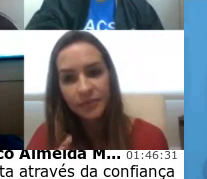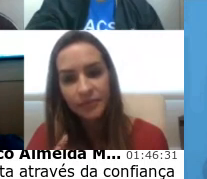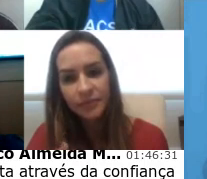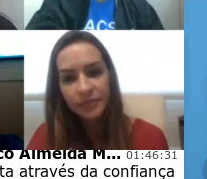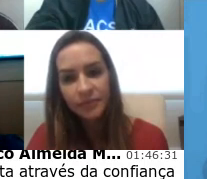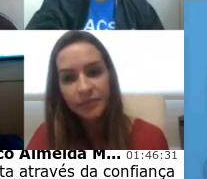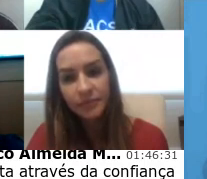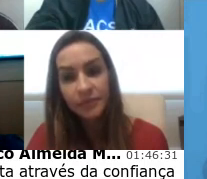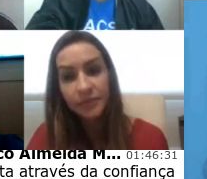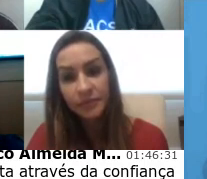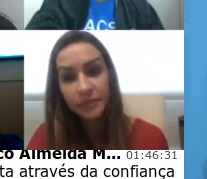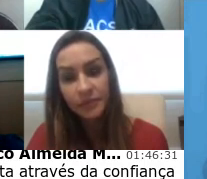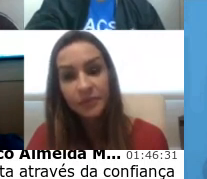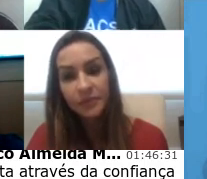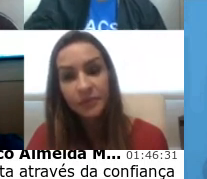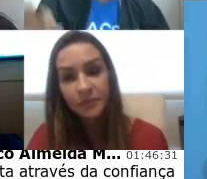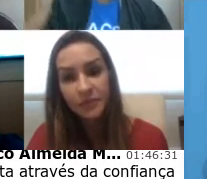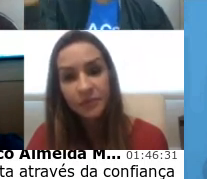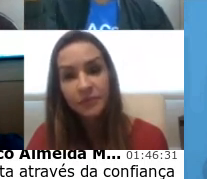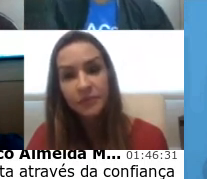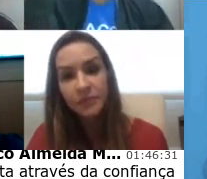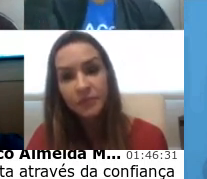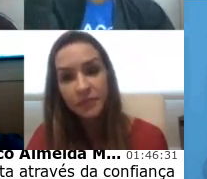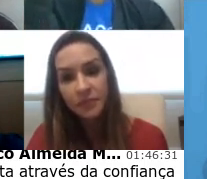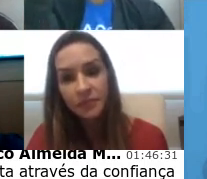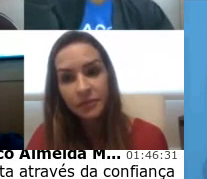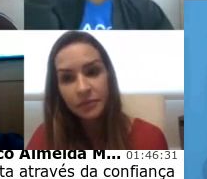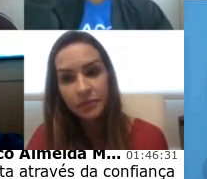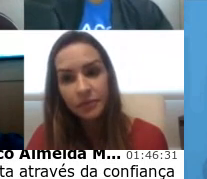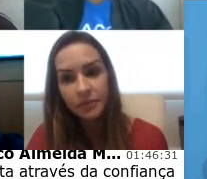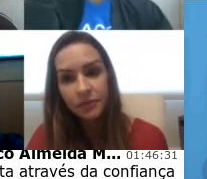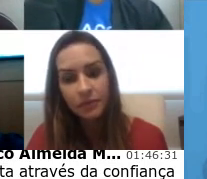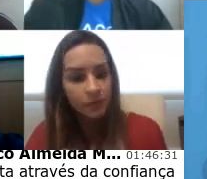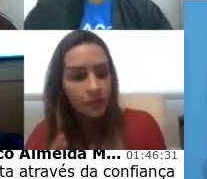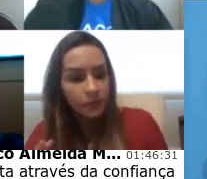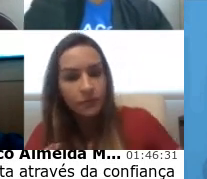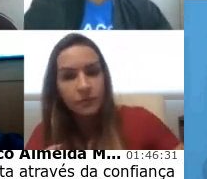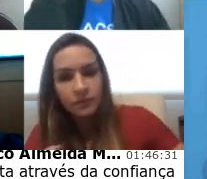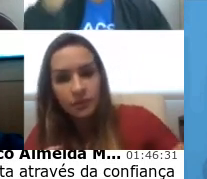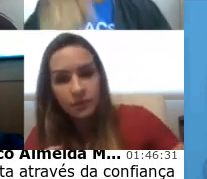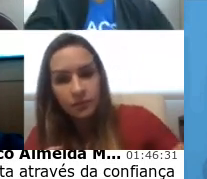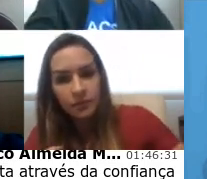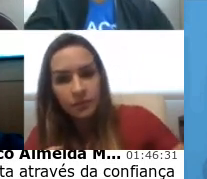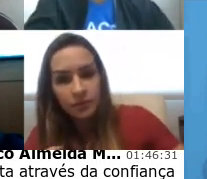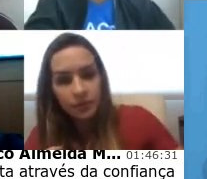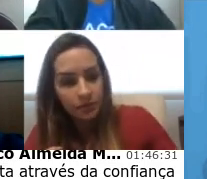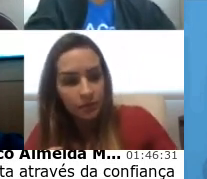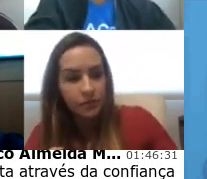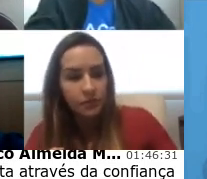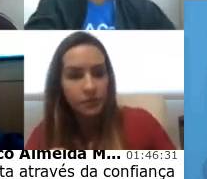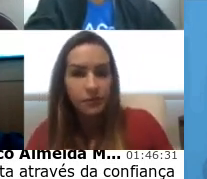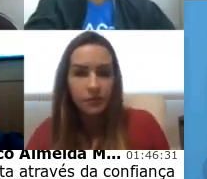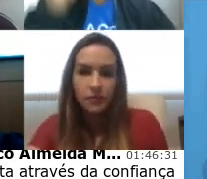seu peso aí aqui outra pergunta ela também fez ao termo de seis meses o tratamento o paciente volta a tossir muito e é